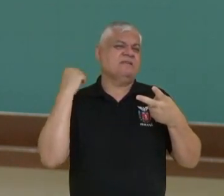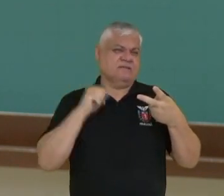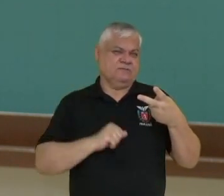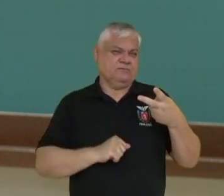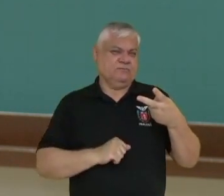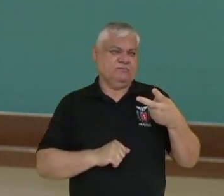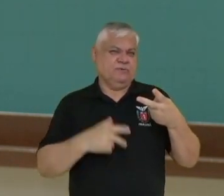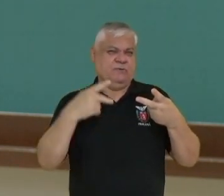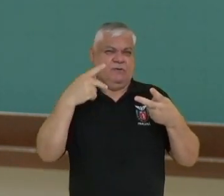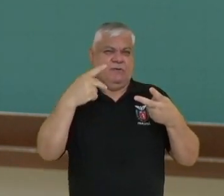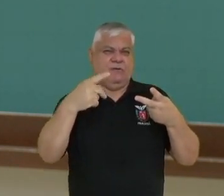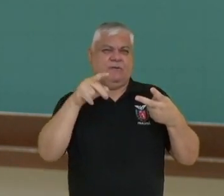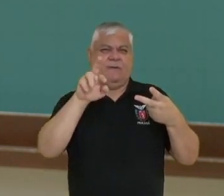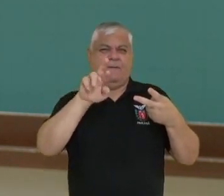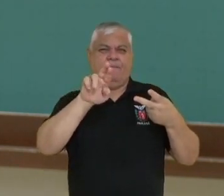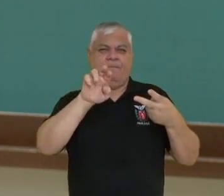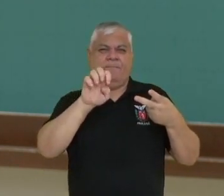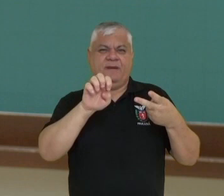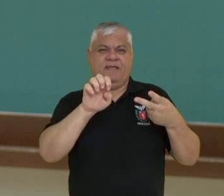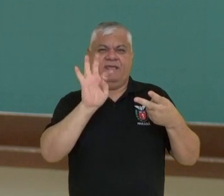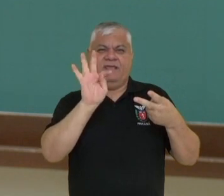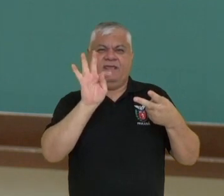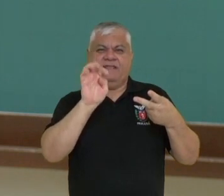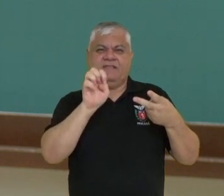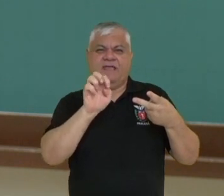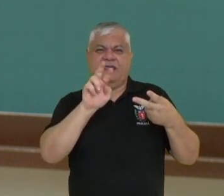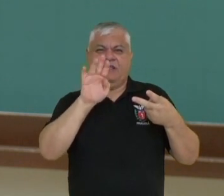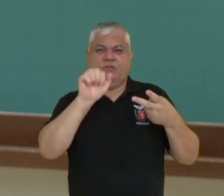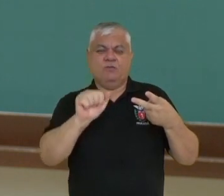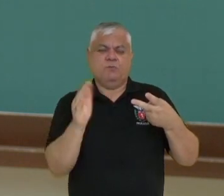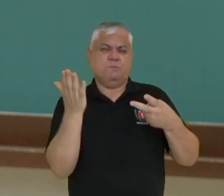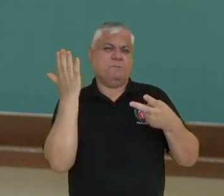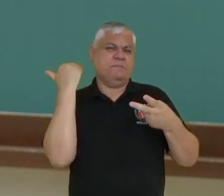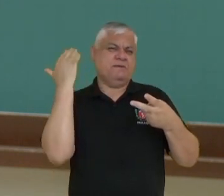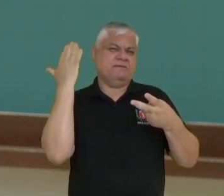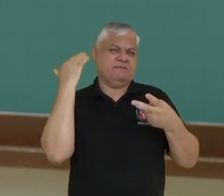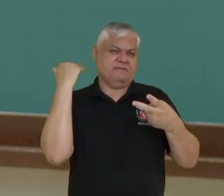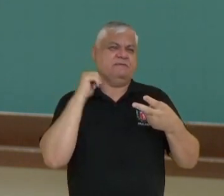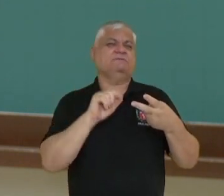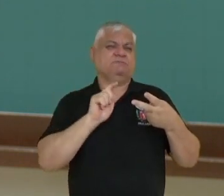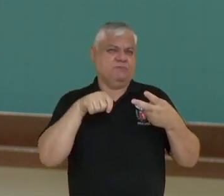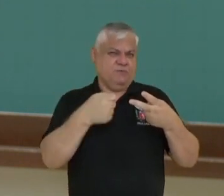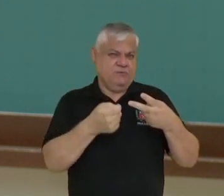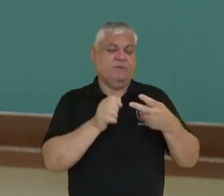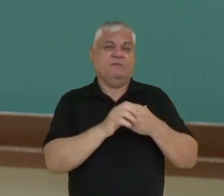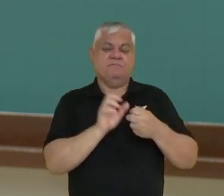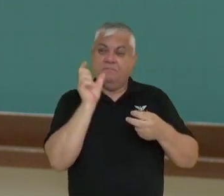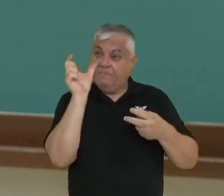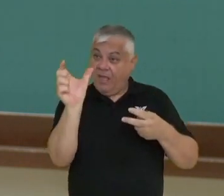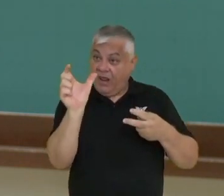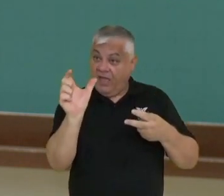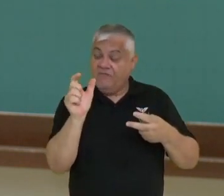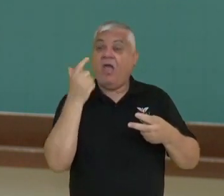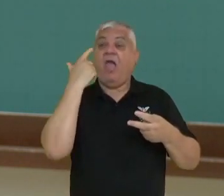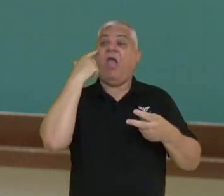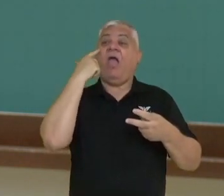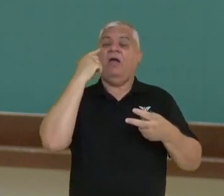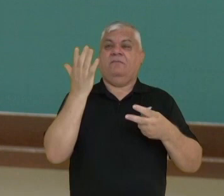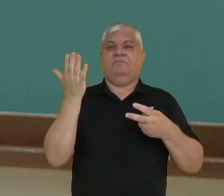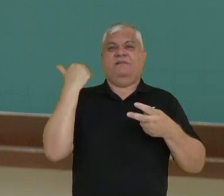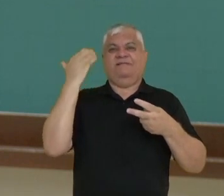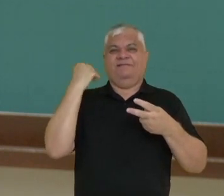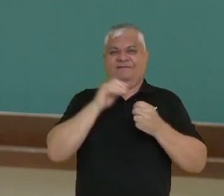de pretérito, certo? Então, guarde esse termo, pretérito. Quando você ouvir isso, nós falamos de